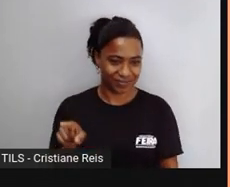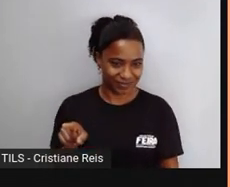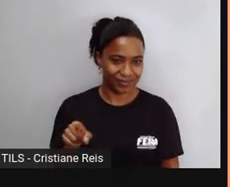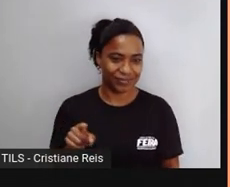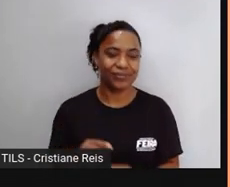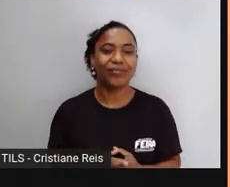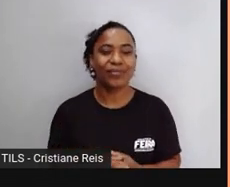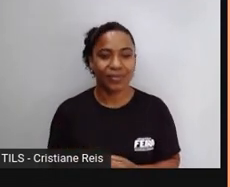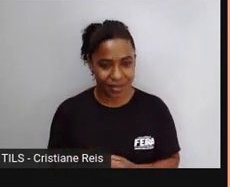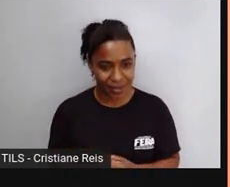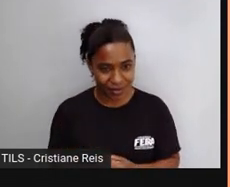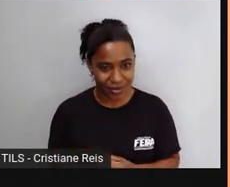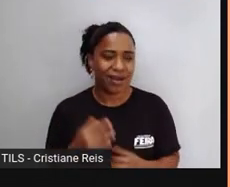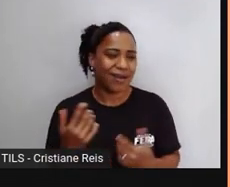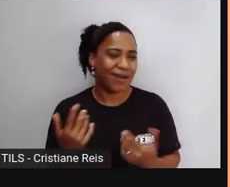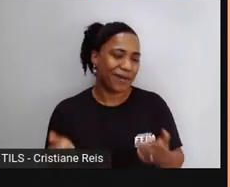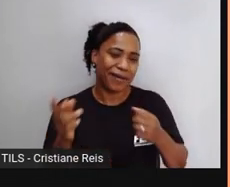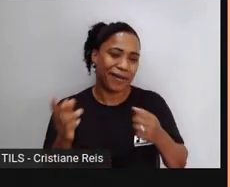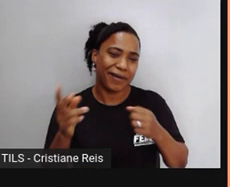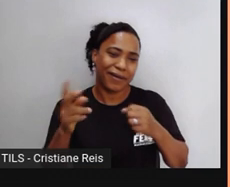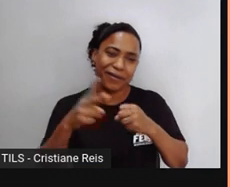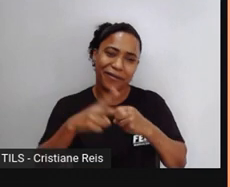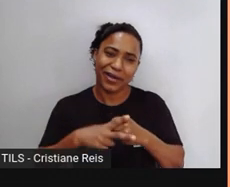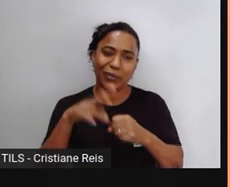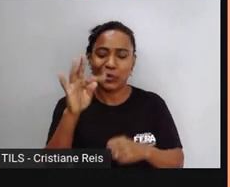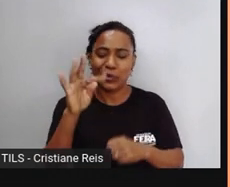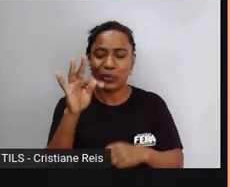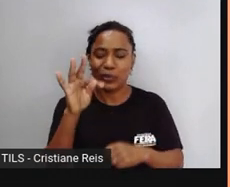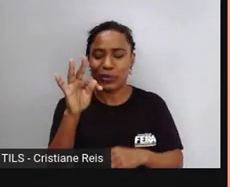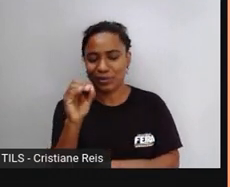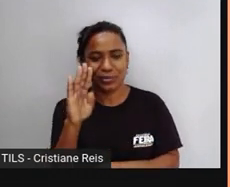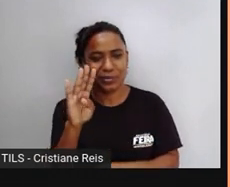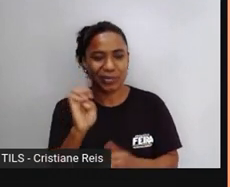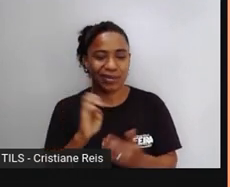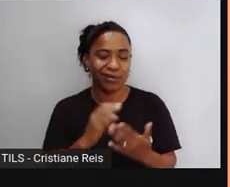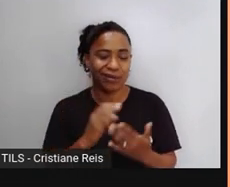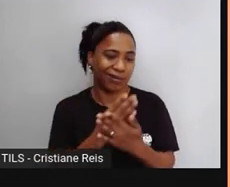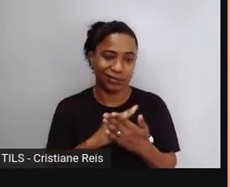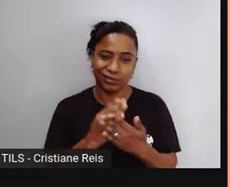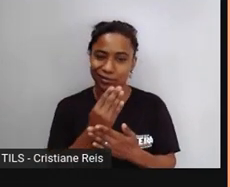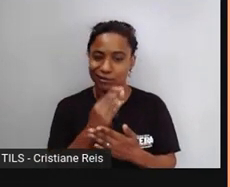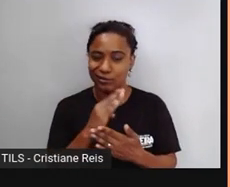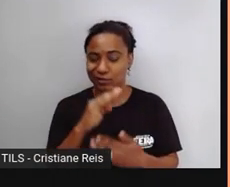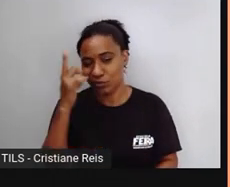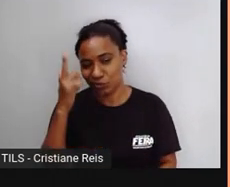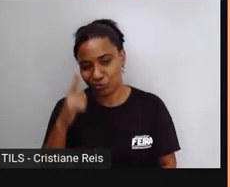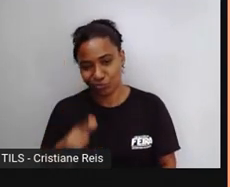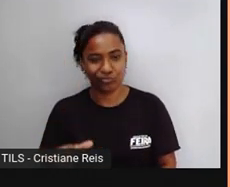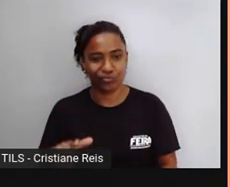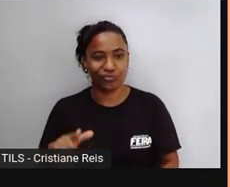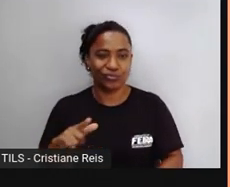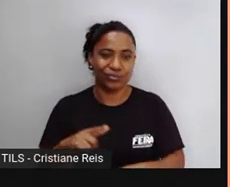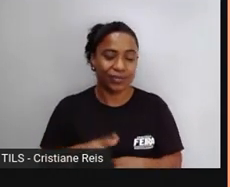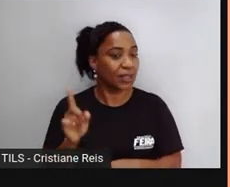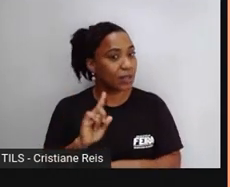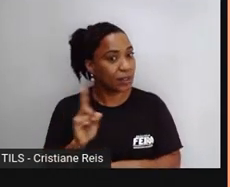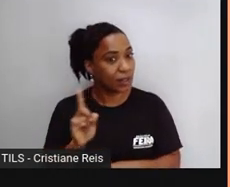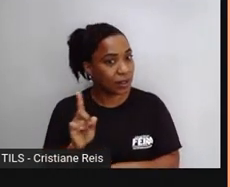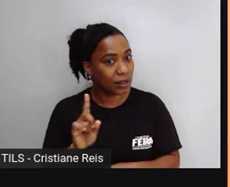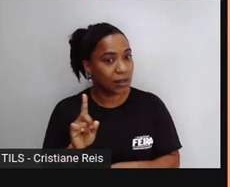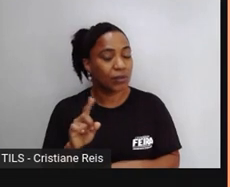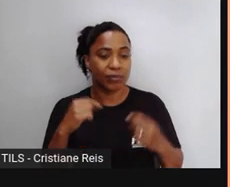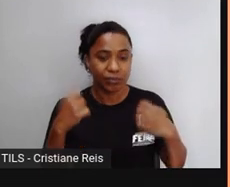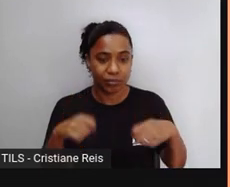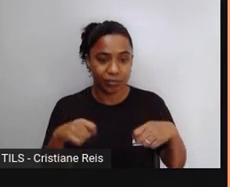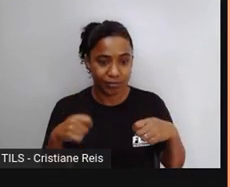ai, prova estudar verbo to be de novo. Mas por que de novo? Dada a importância desse verbo na língua